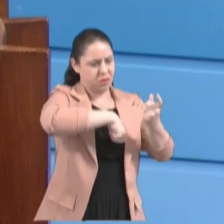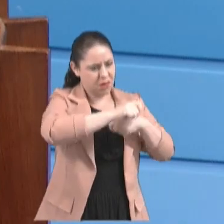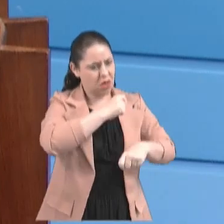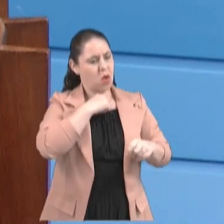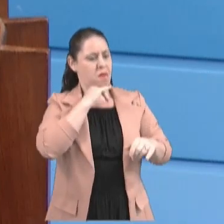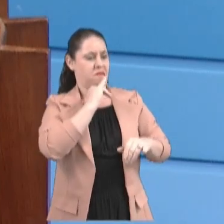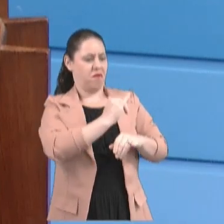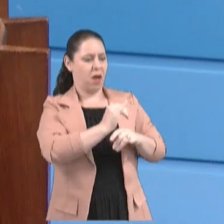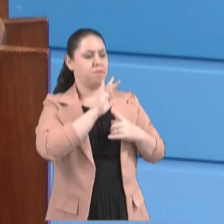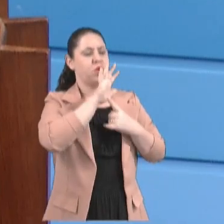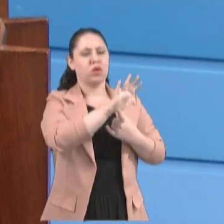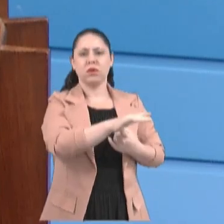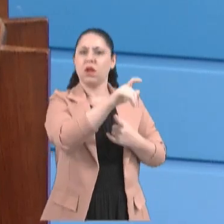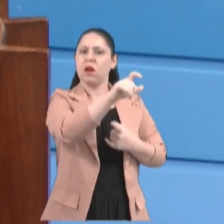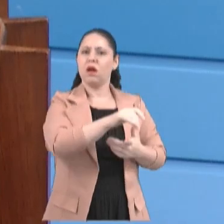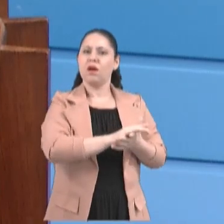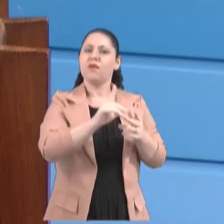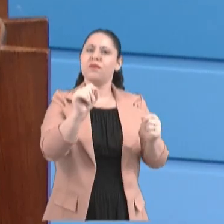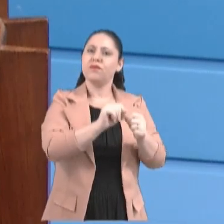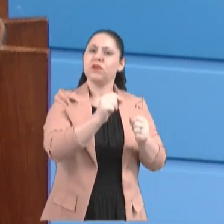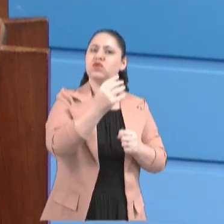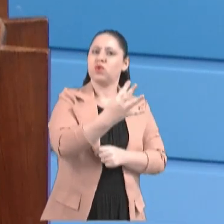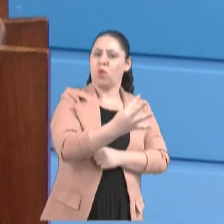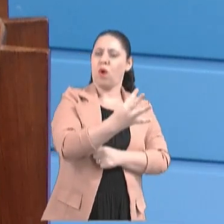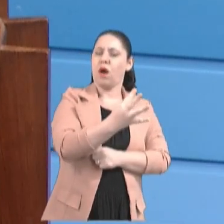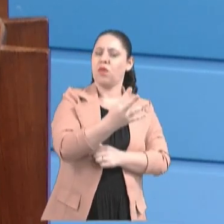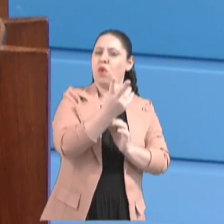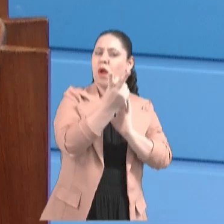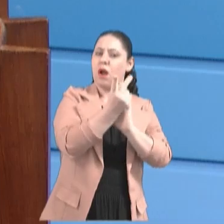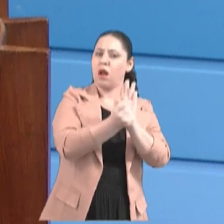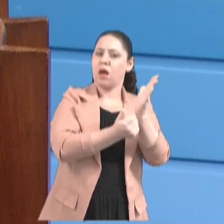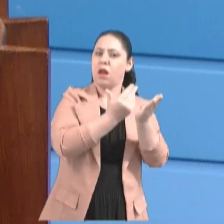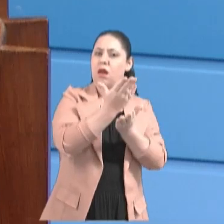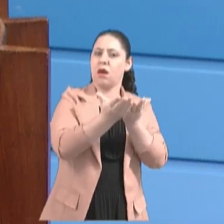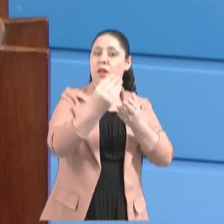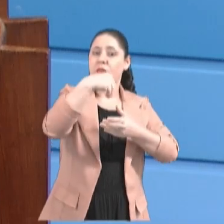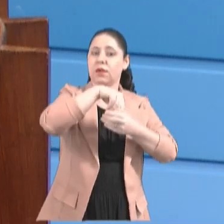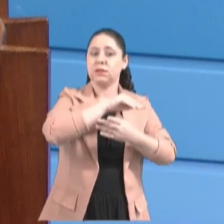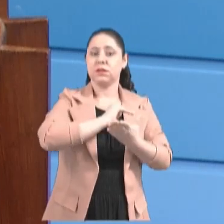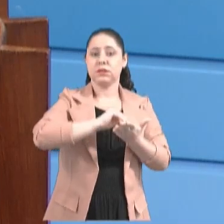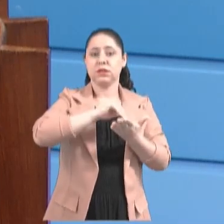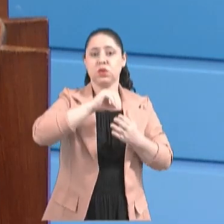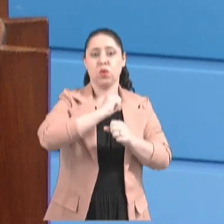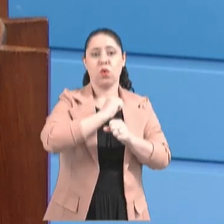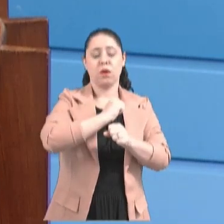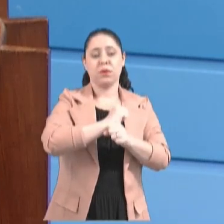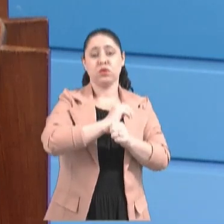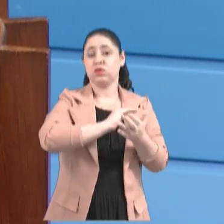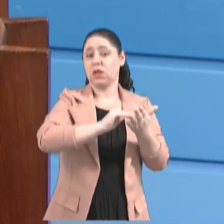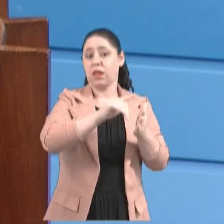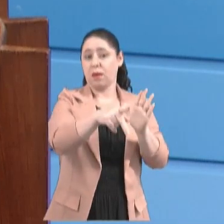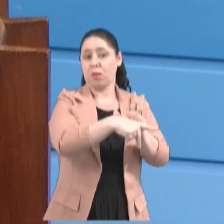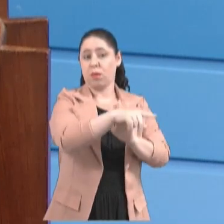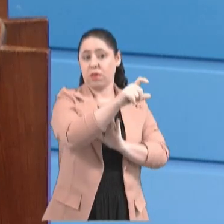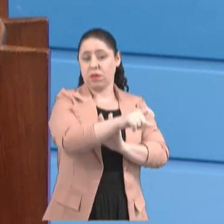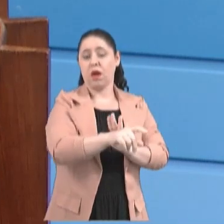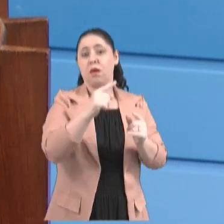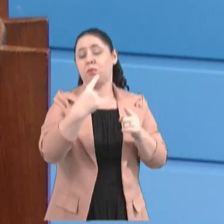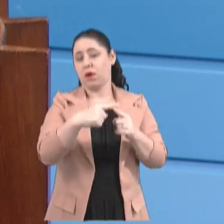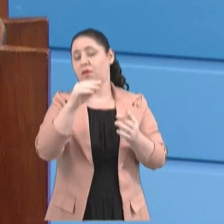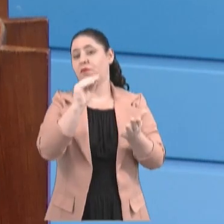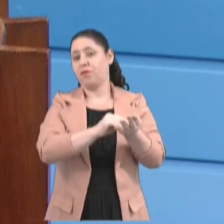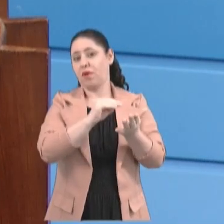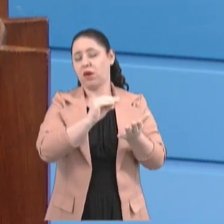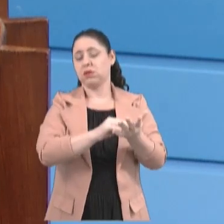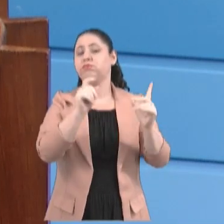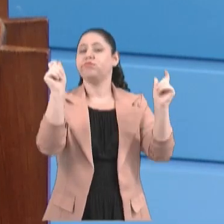não tem imprensa mostrando que ele fez 4 licitações dentro da Secretaria de Obra e que o secretário dele, por falta